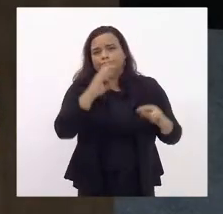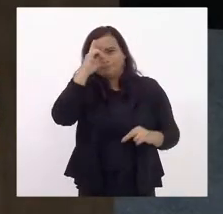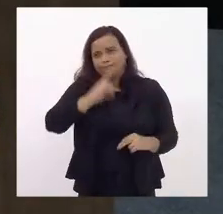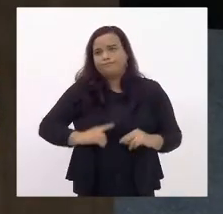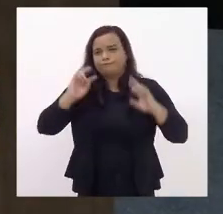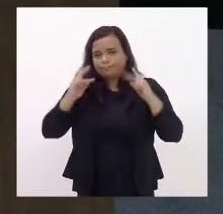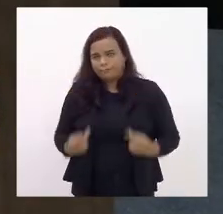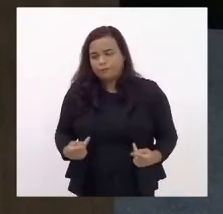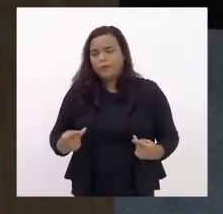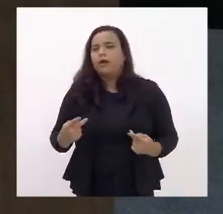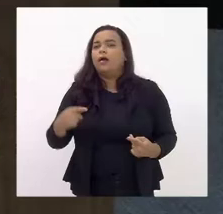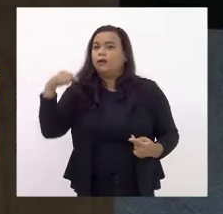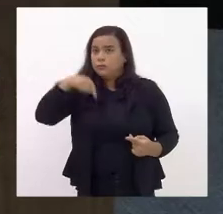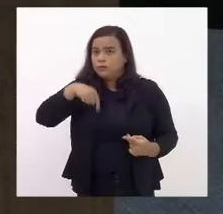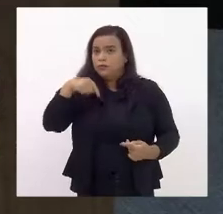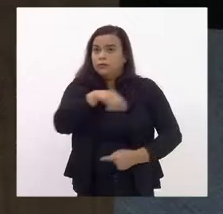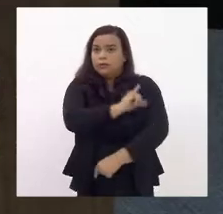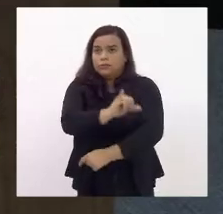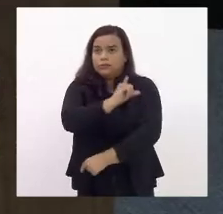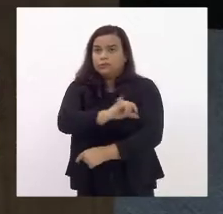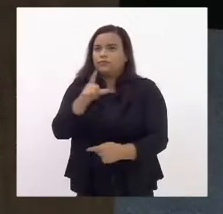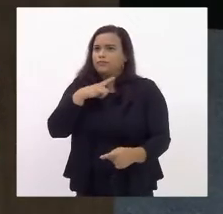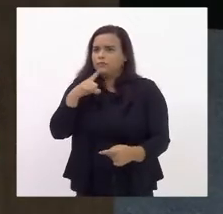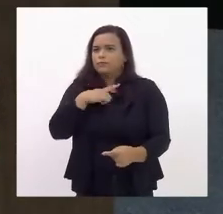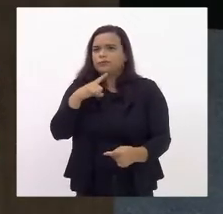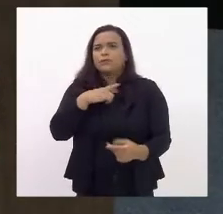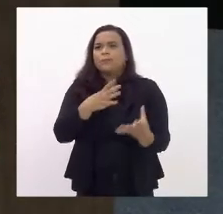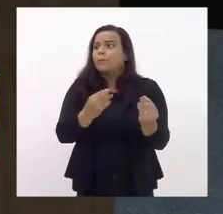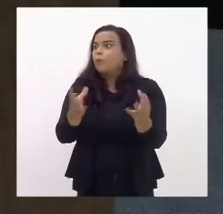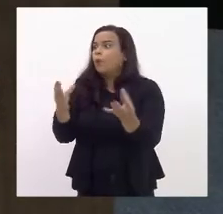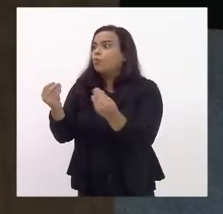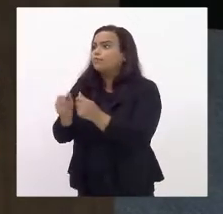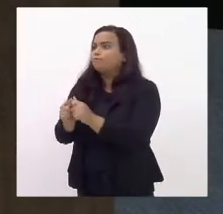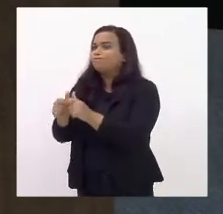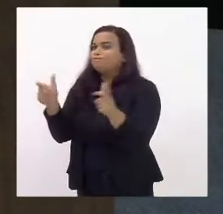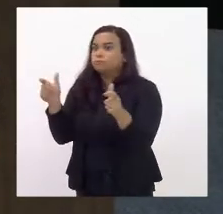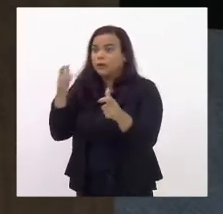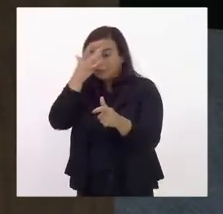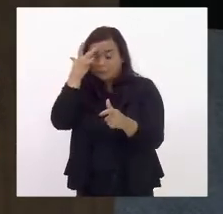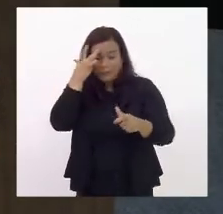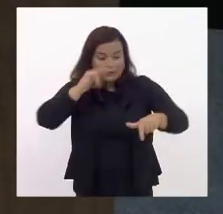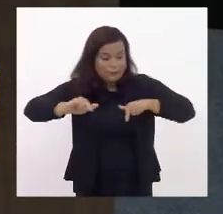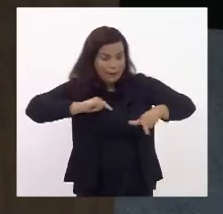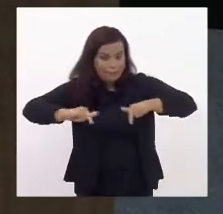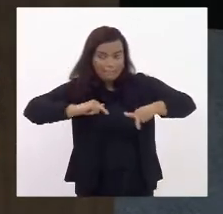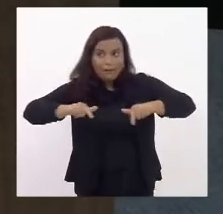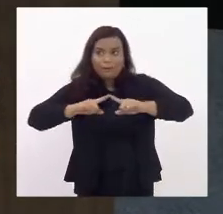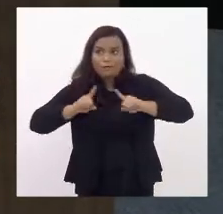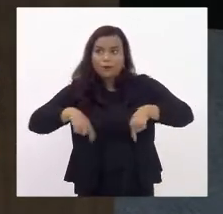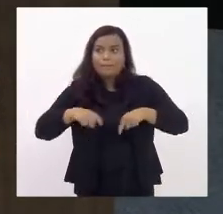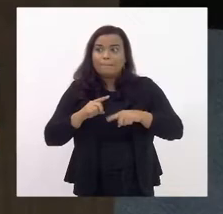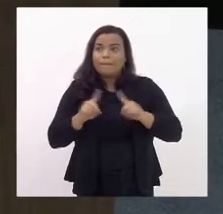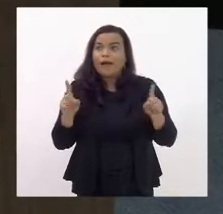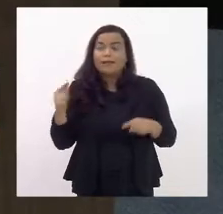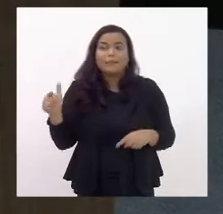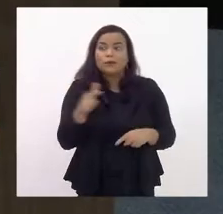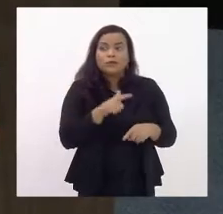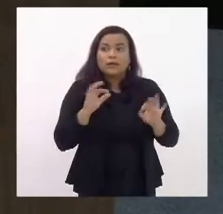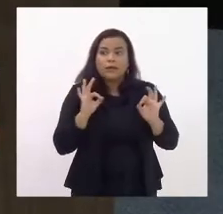ele conta com um contingente enorme de trabalhadores que não têm a garantia da sua renda